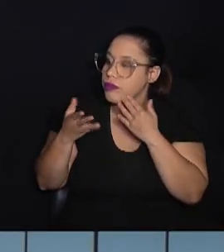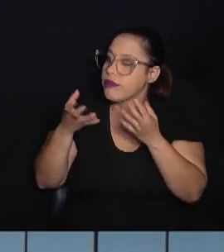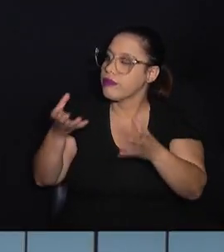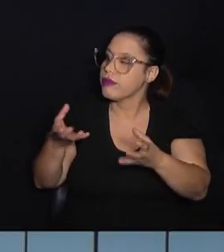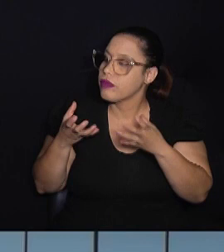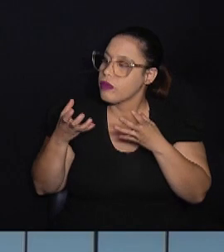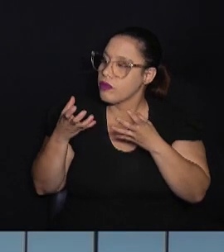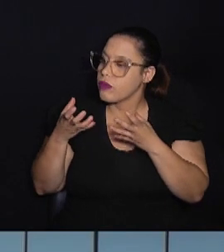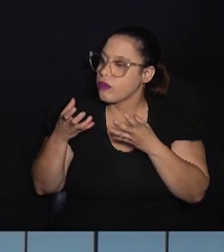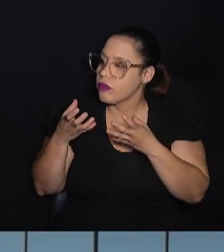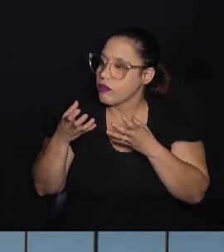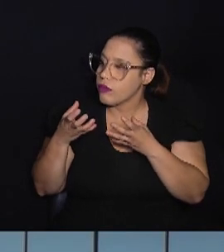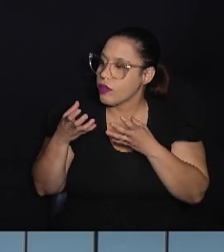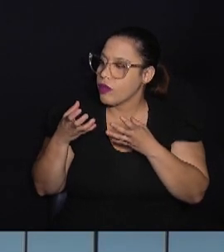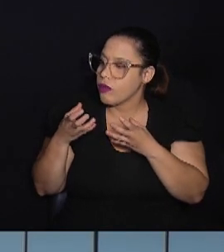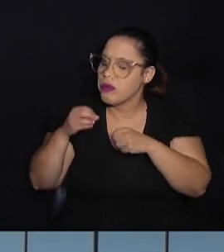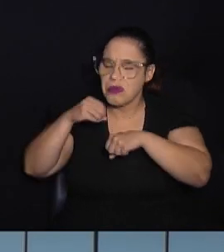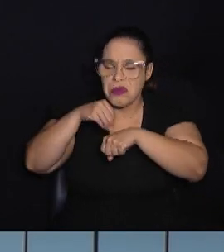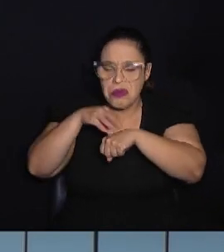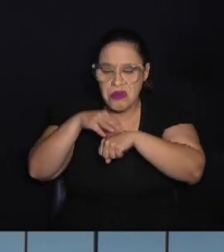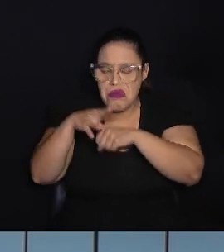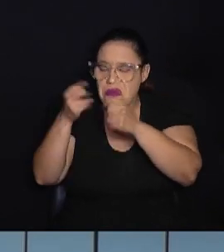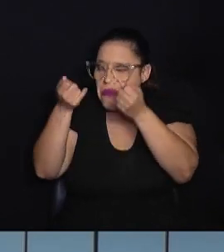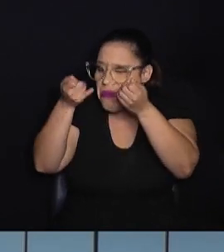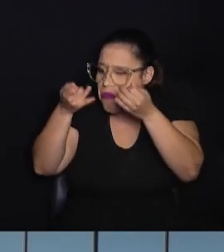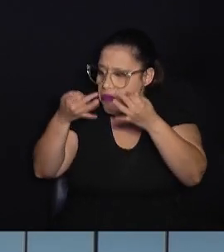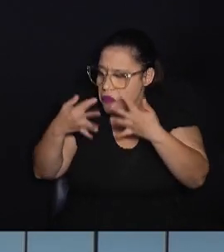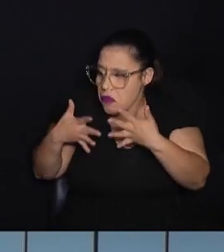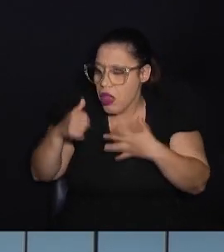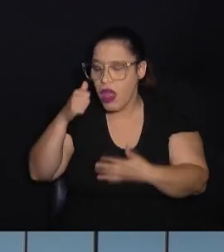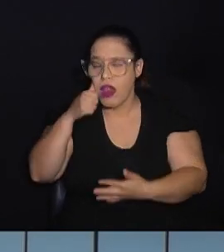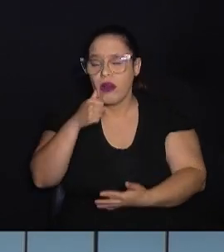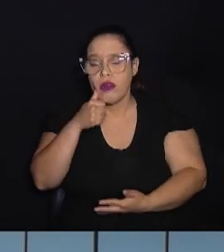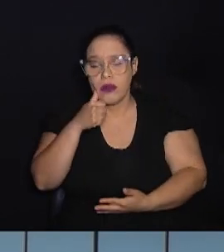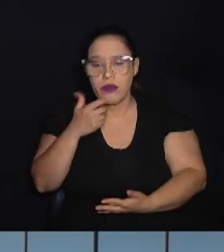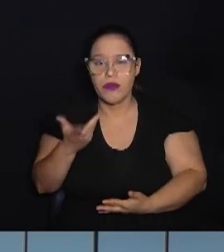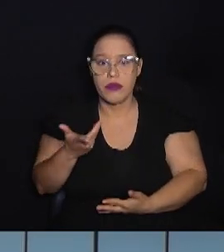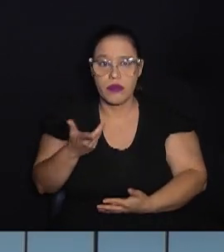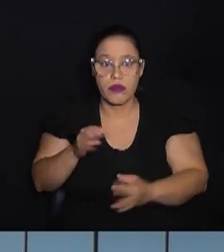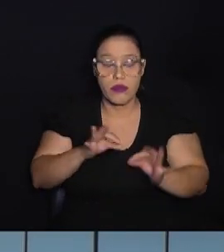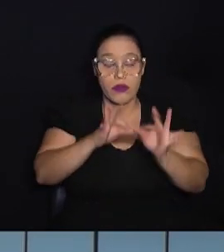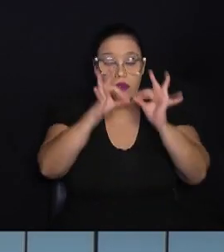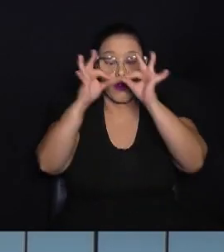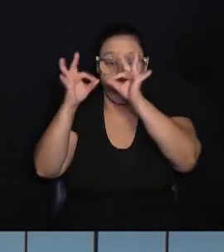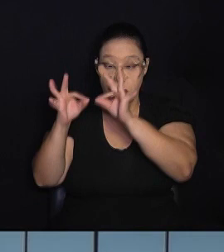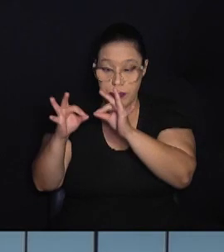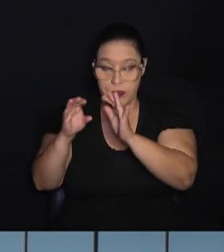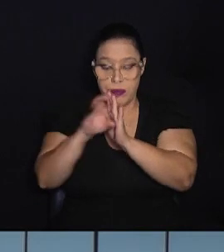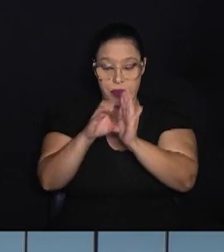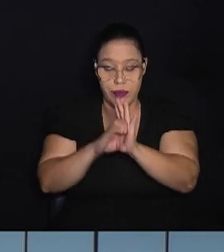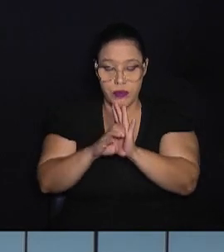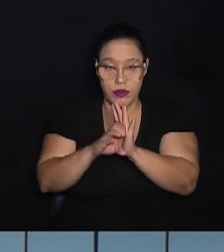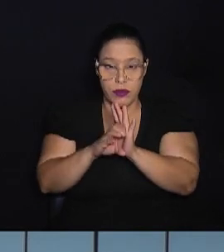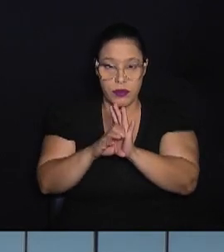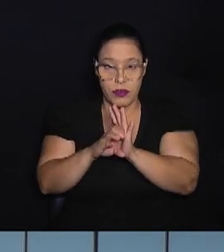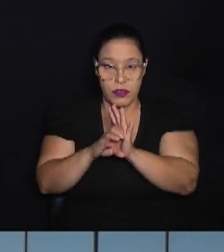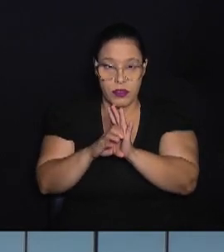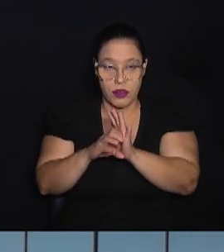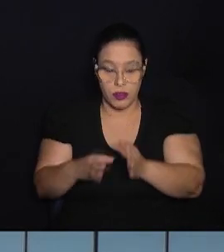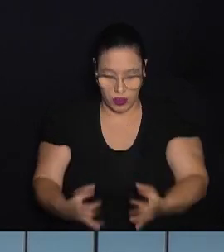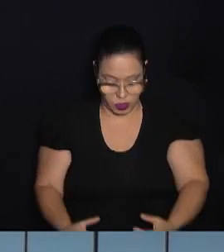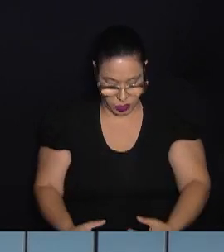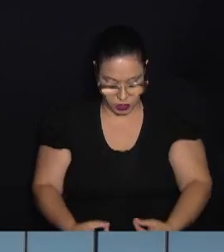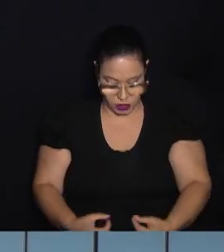você deixasse algumas orientações para as mulheres, né, que assistem aqui o nosso programa com relação ao câncer